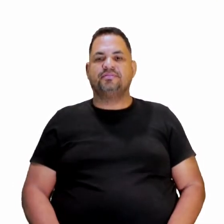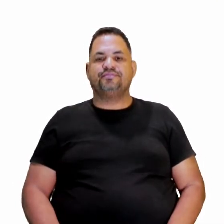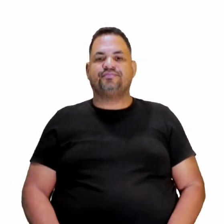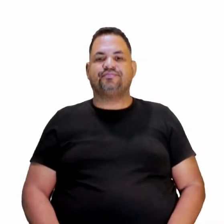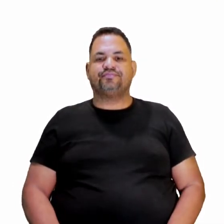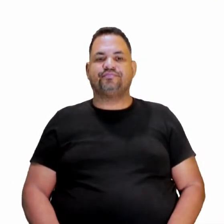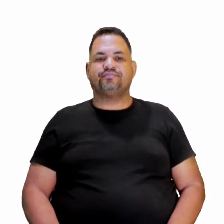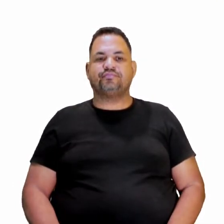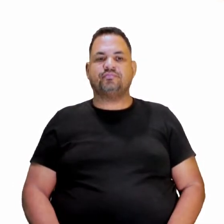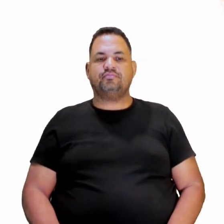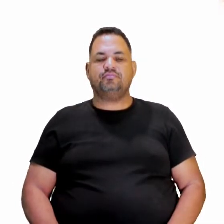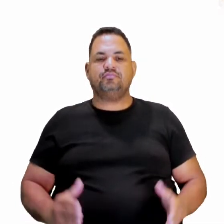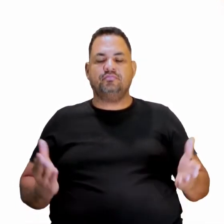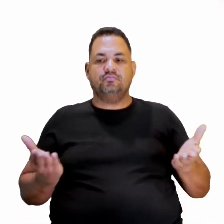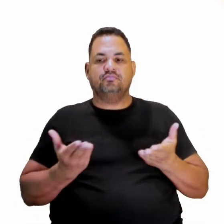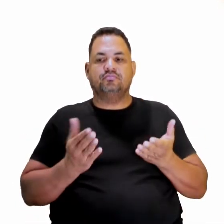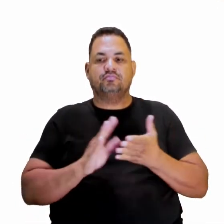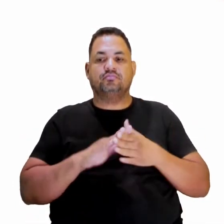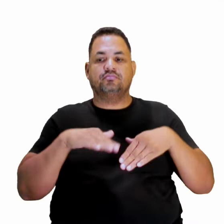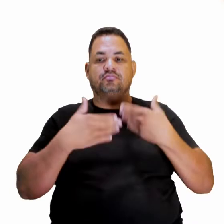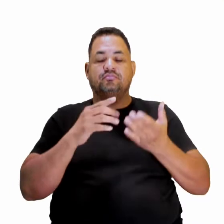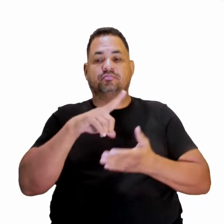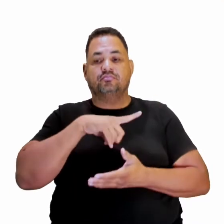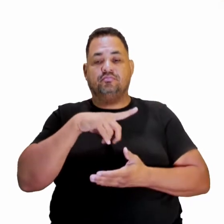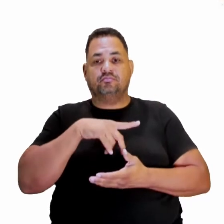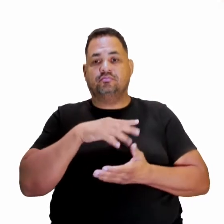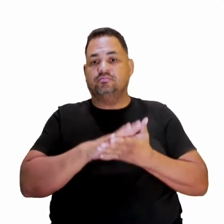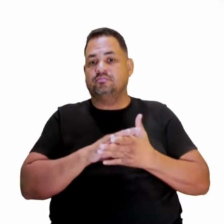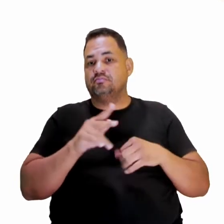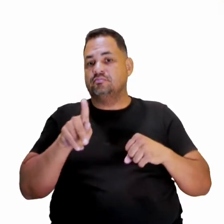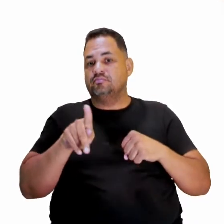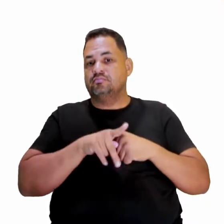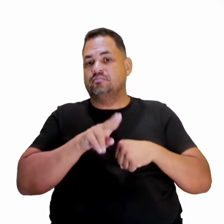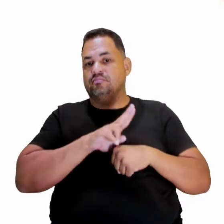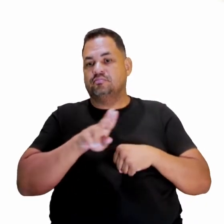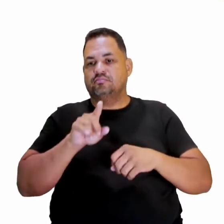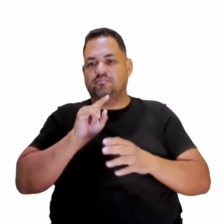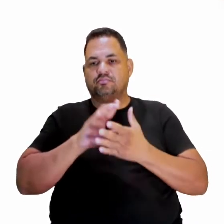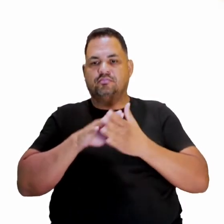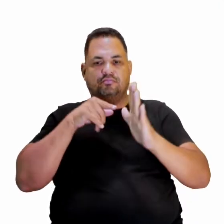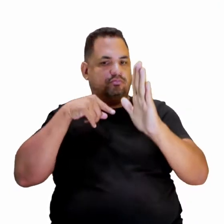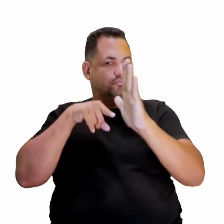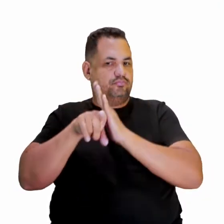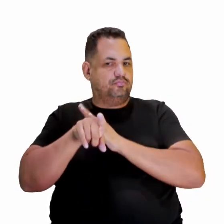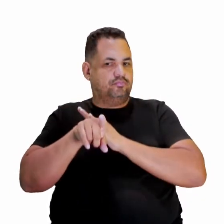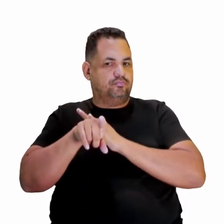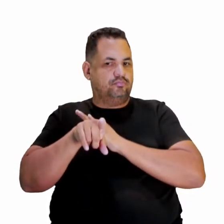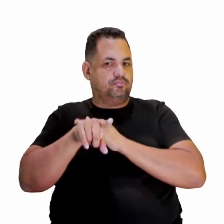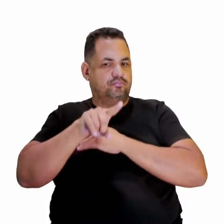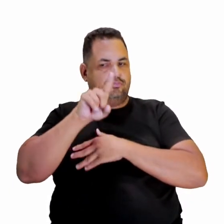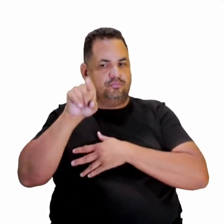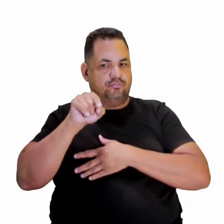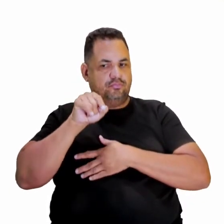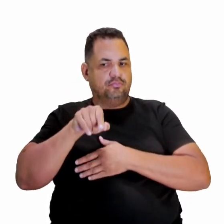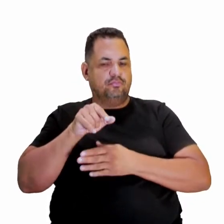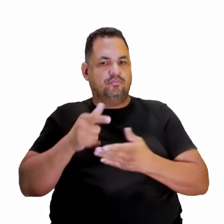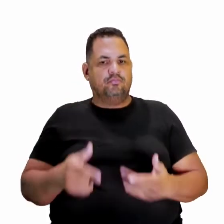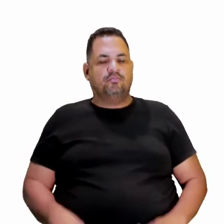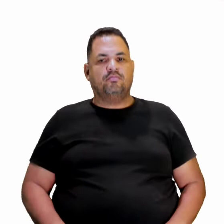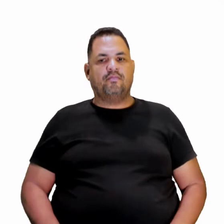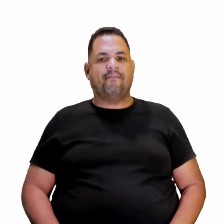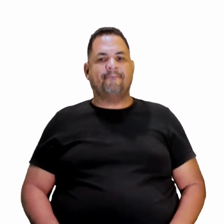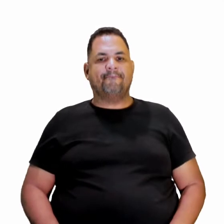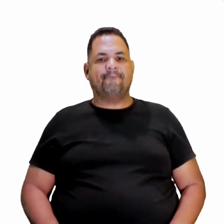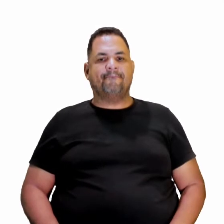que faz. Agora, quando você tem um pronome interrogativo, aí você vai colocar o